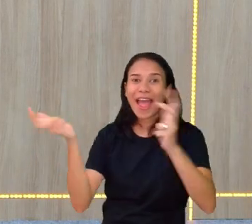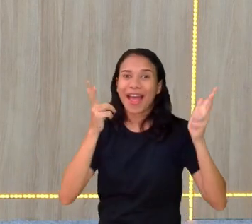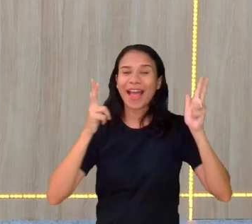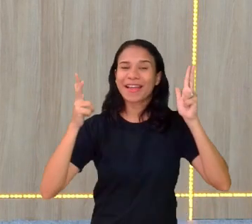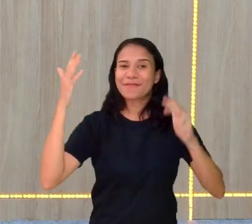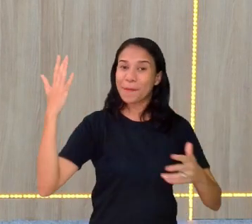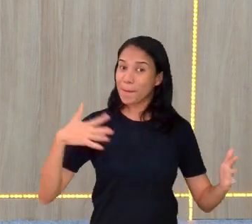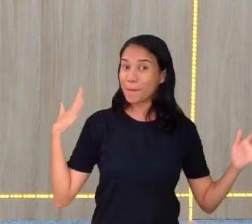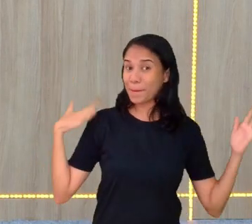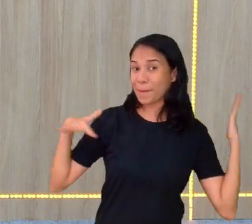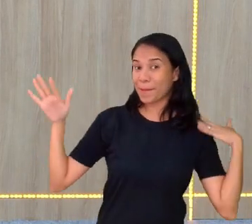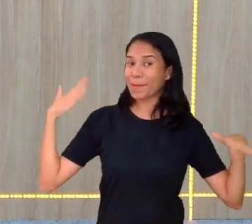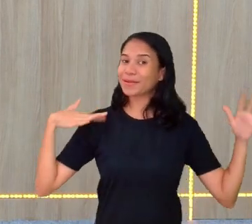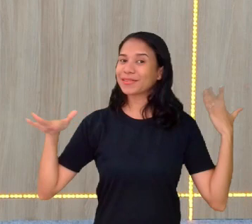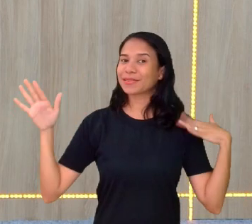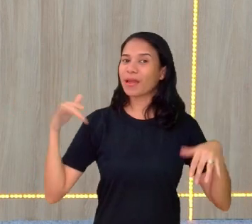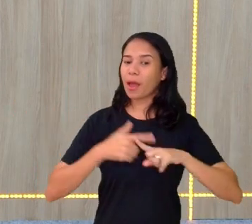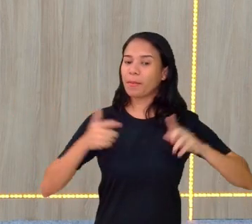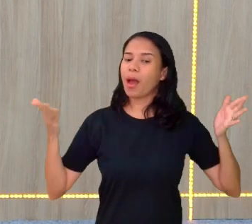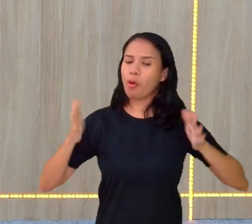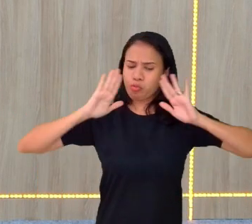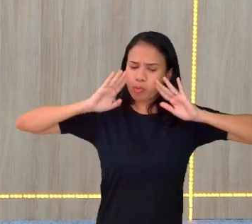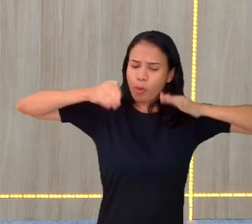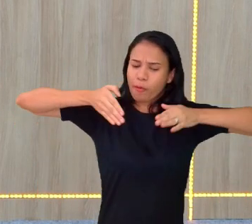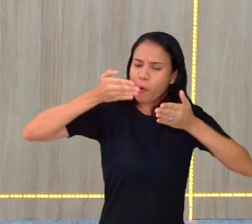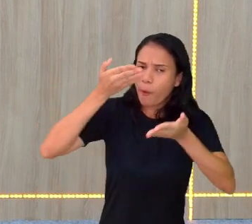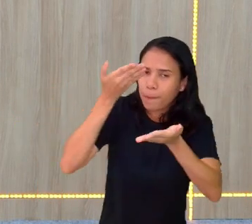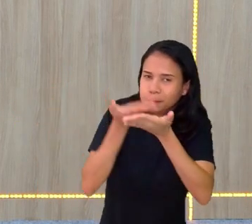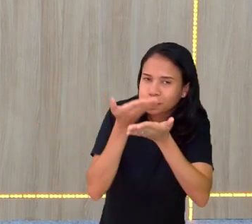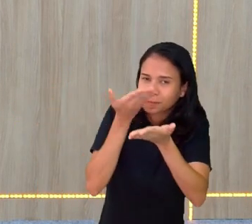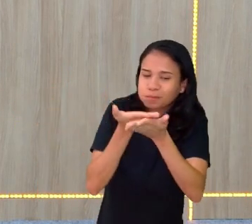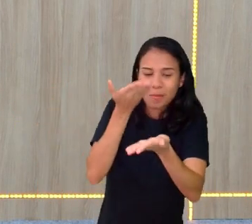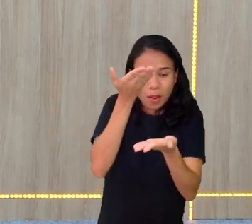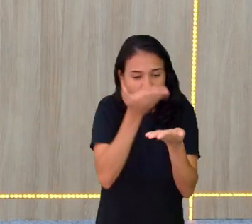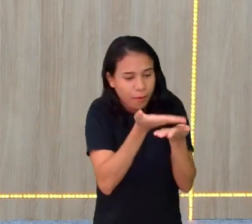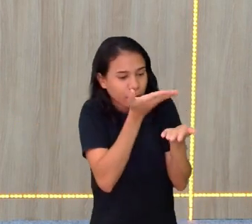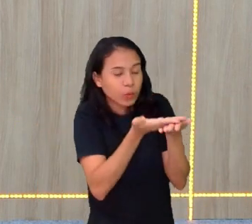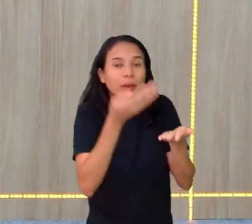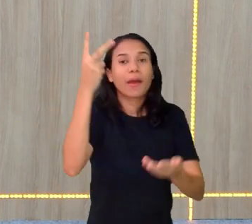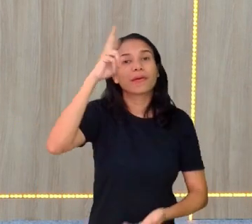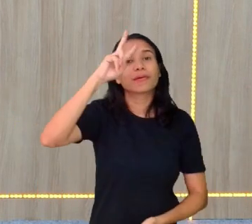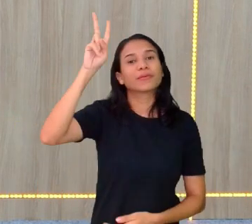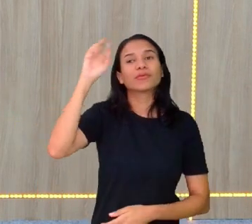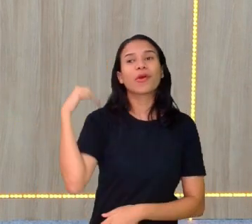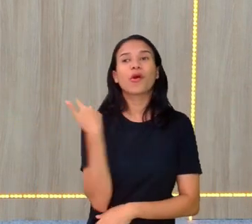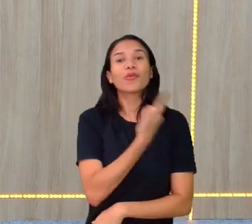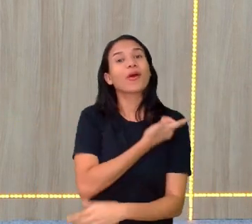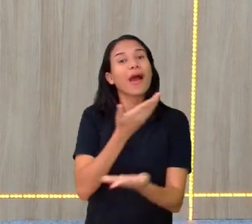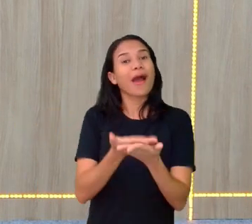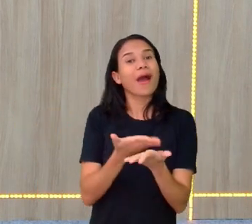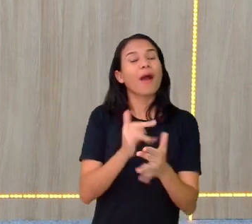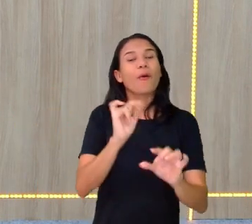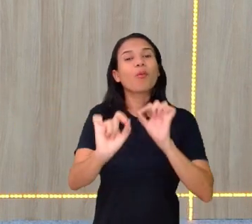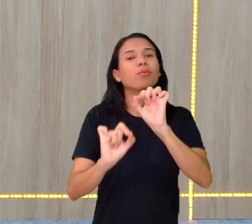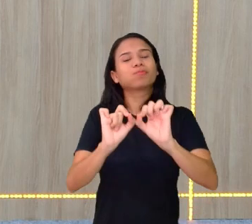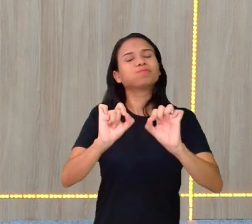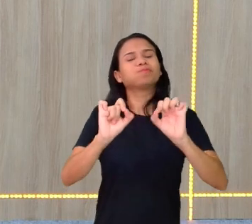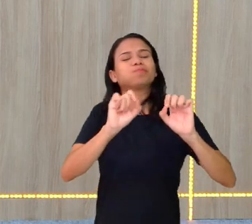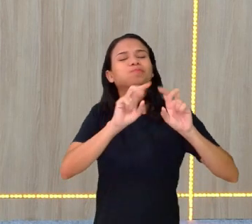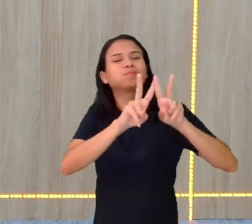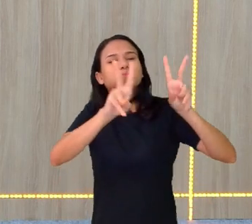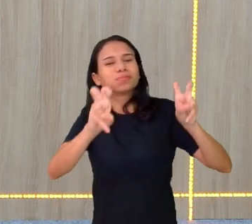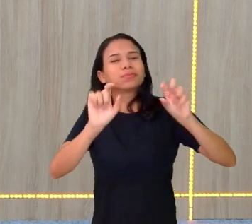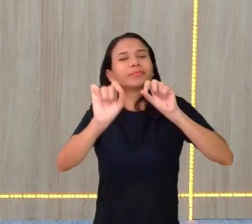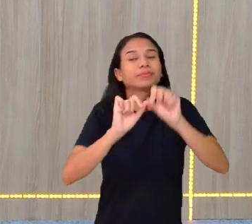passear, agora é o momento da gente estudar e estudar história. Veja só, e a gente hoje na aula vai trabalhar um pouquinho, né,